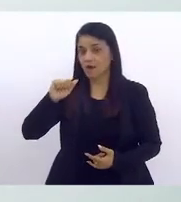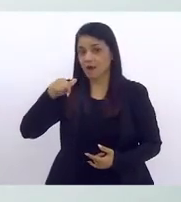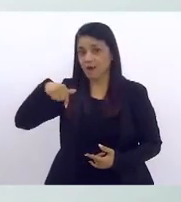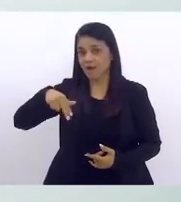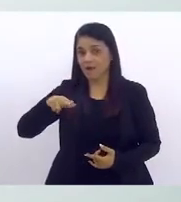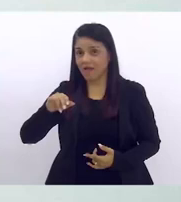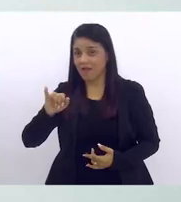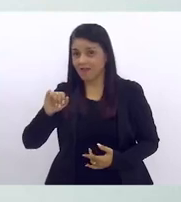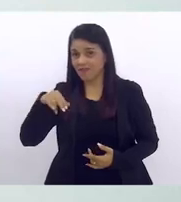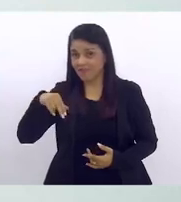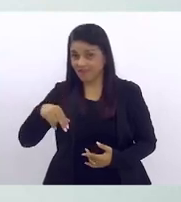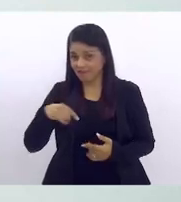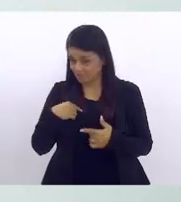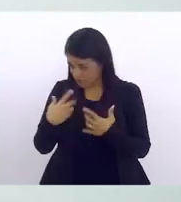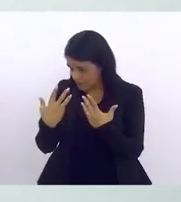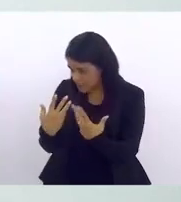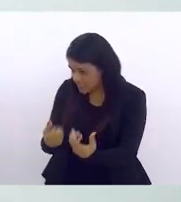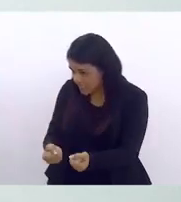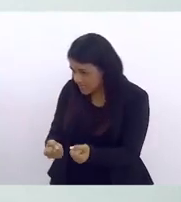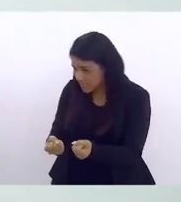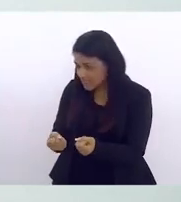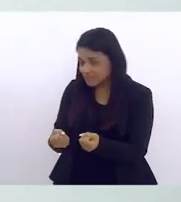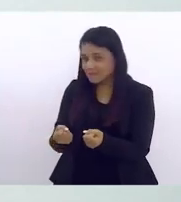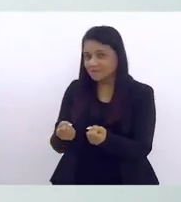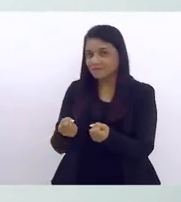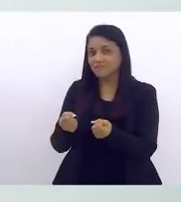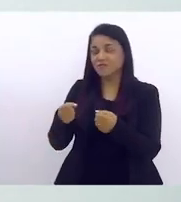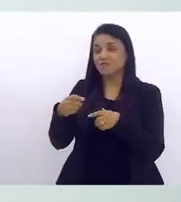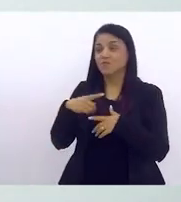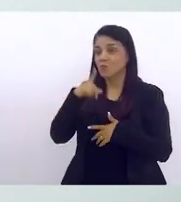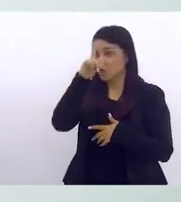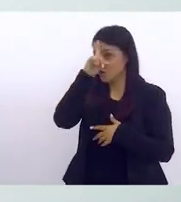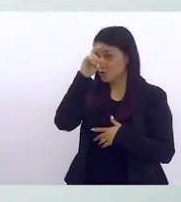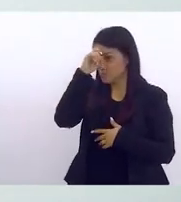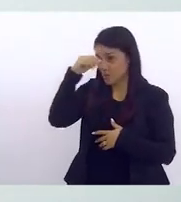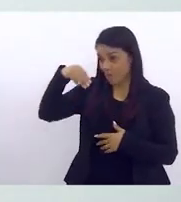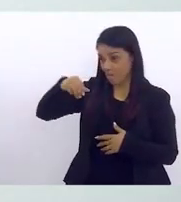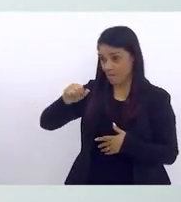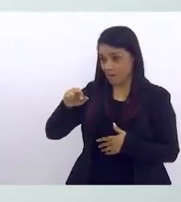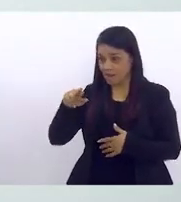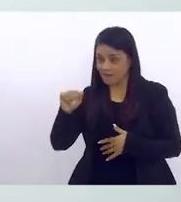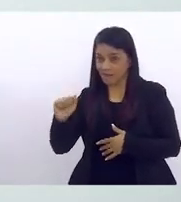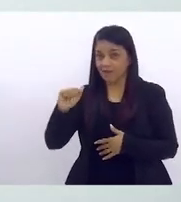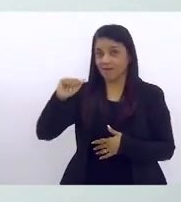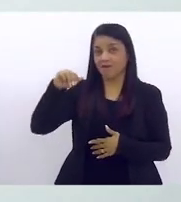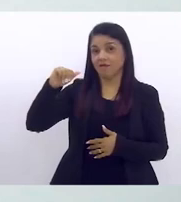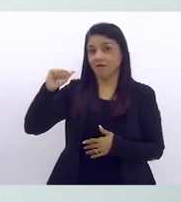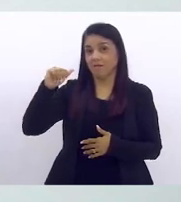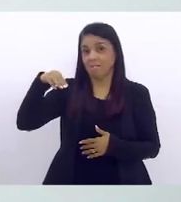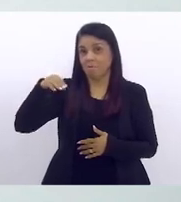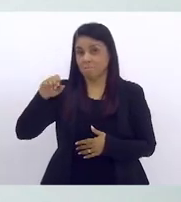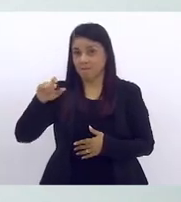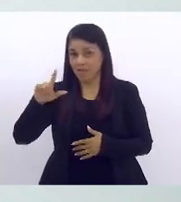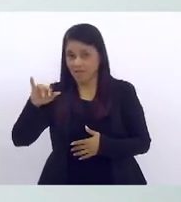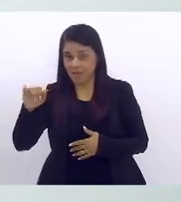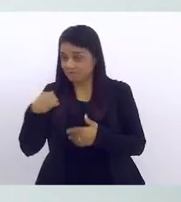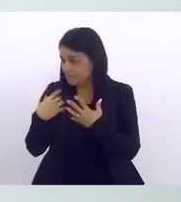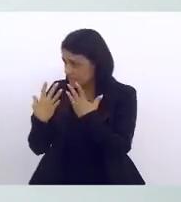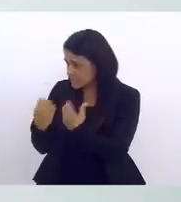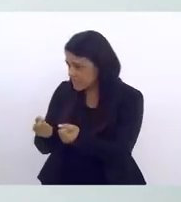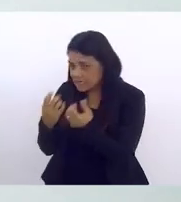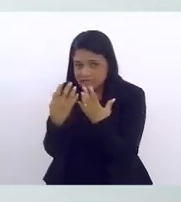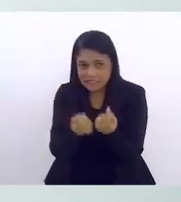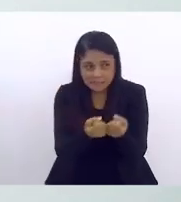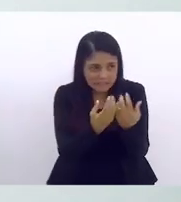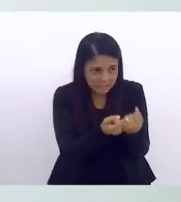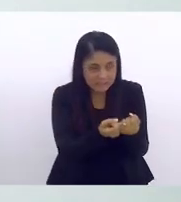Maria Amélia. Você topa? Aí eu falei assim: eu topo. E como é que nós vamos estruturar isso? Não, nós